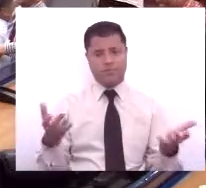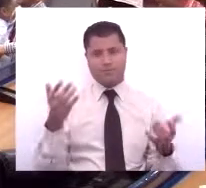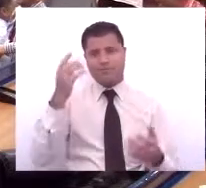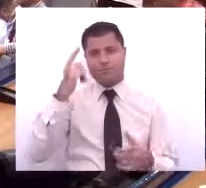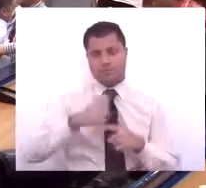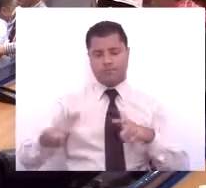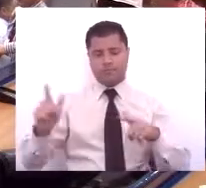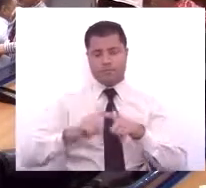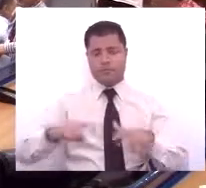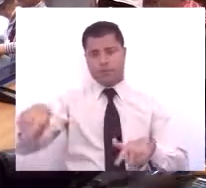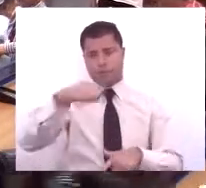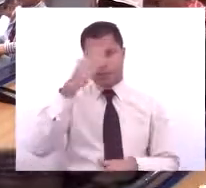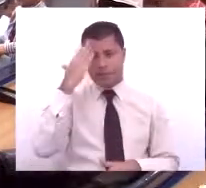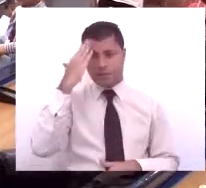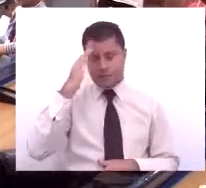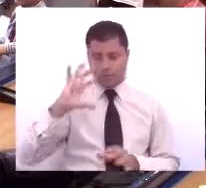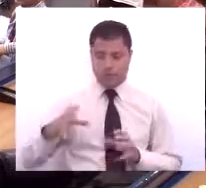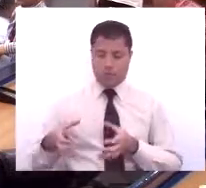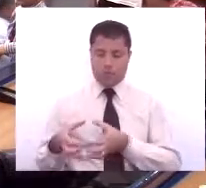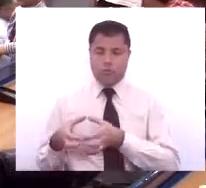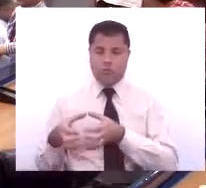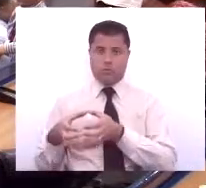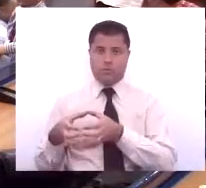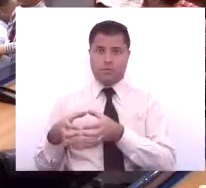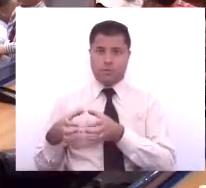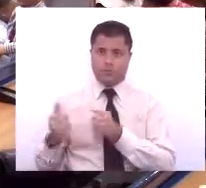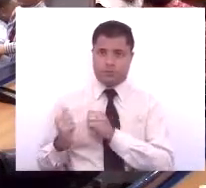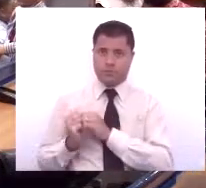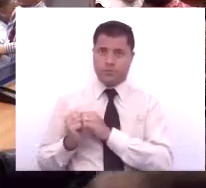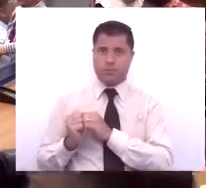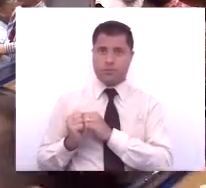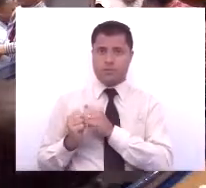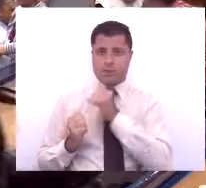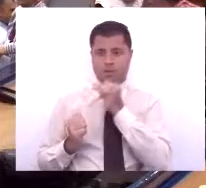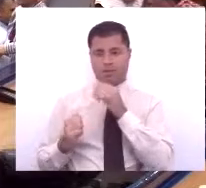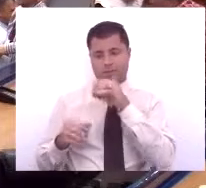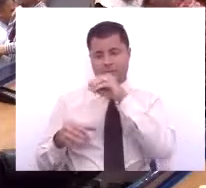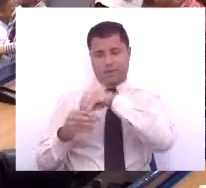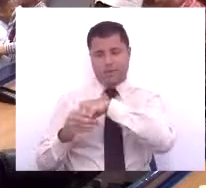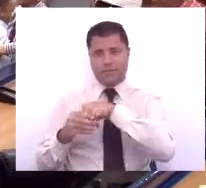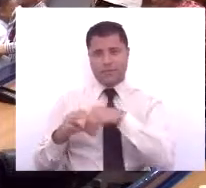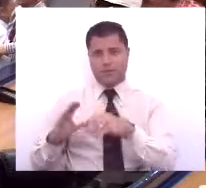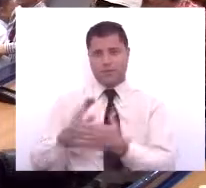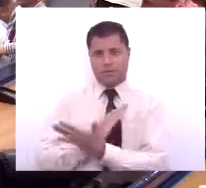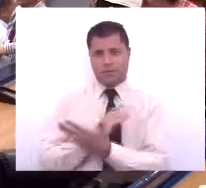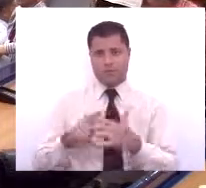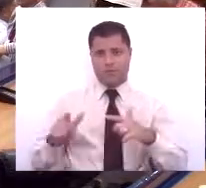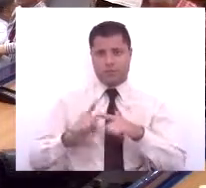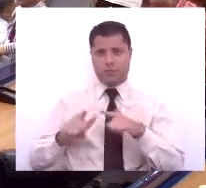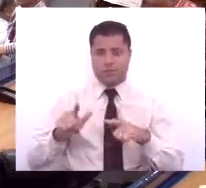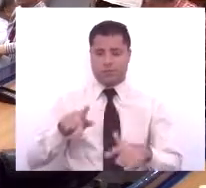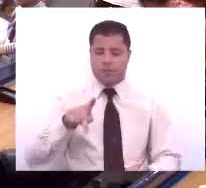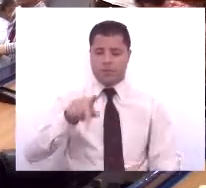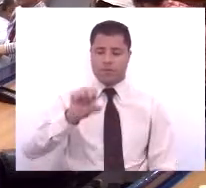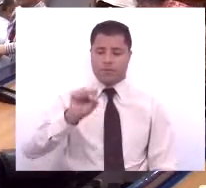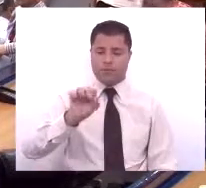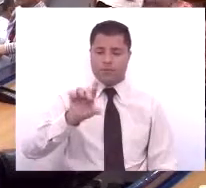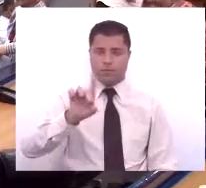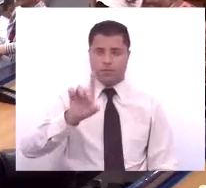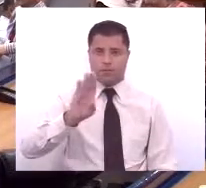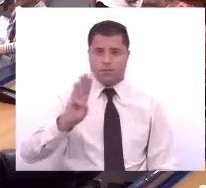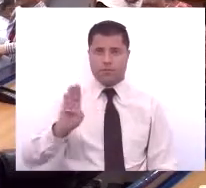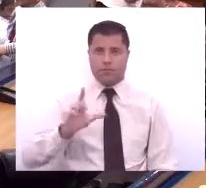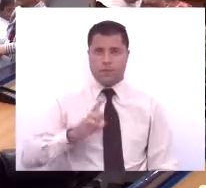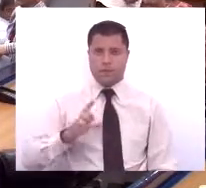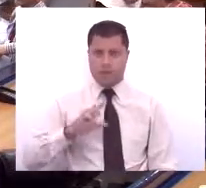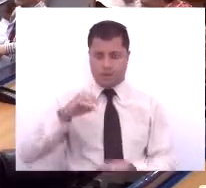mundo. Não é o momento aqui de achar culpados, mas a realidade é que o PSDB não tem uma estrutura partidária no